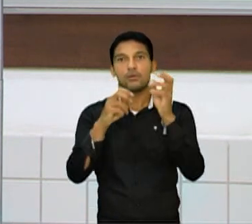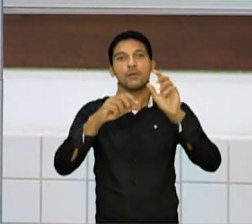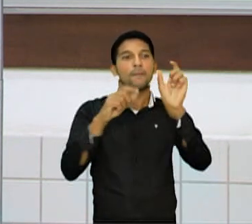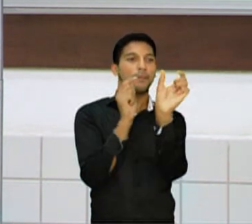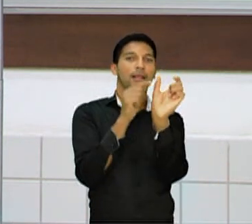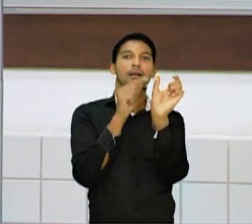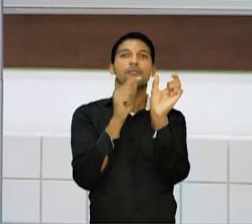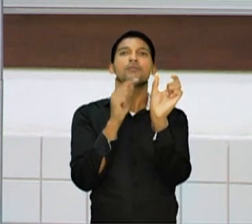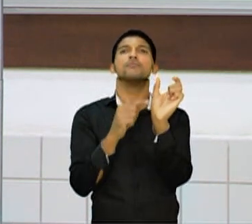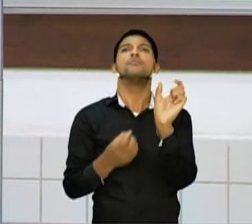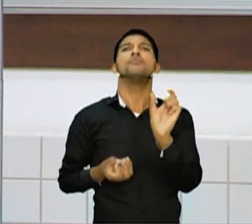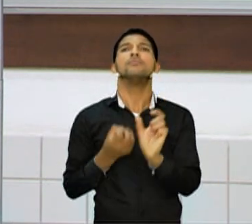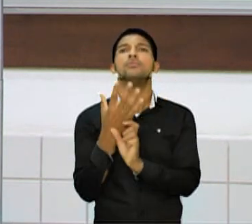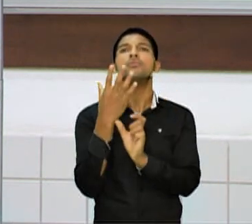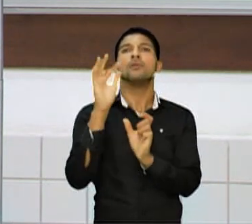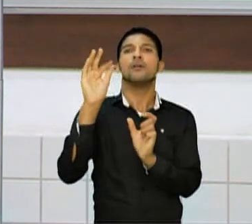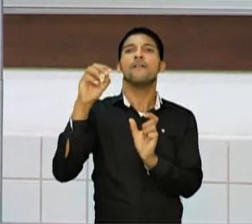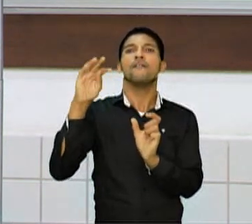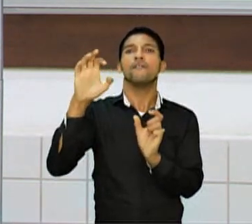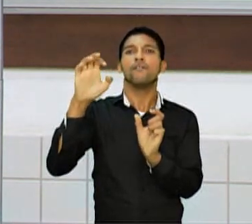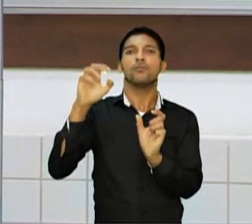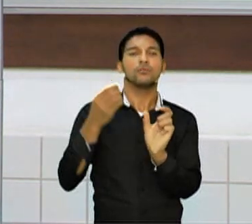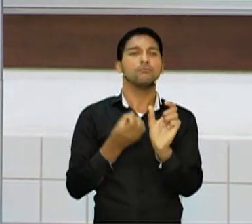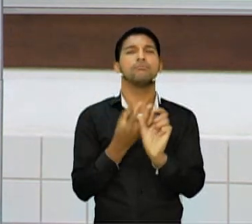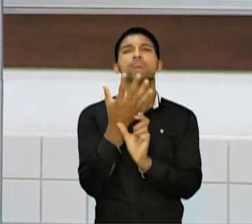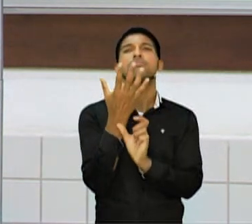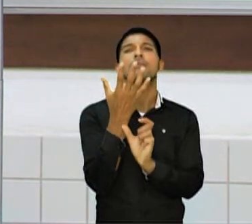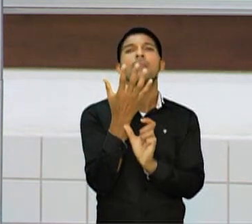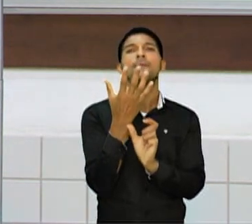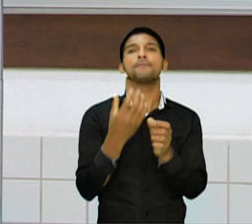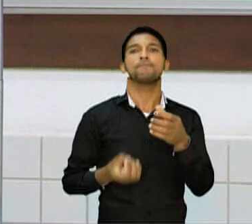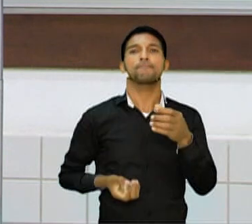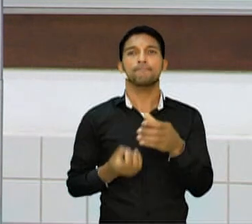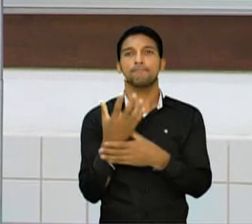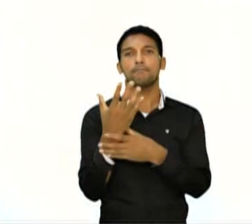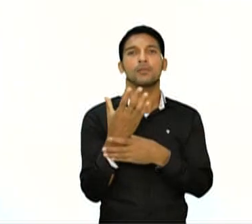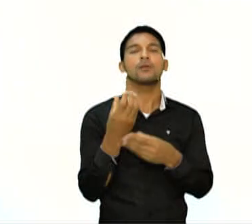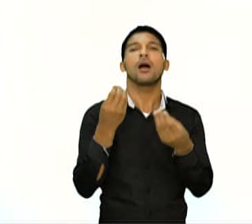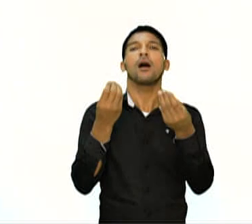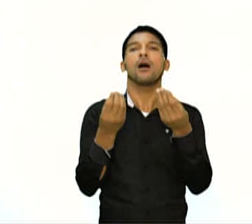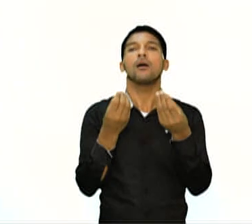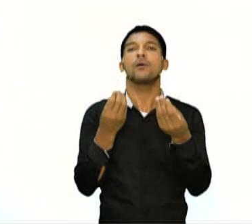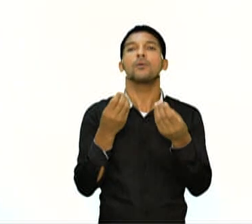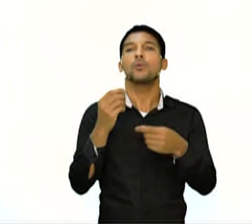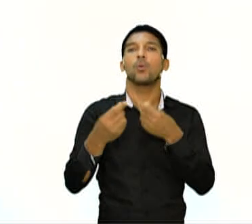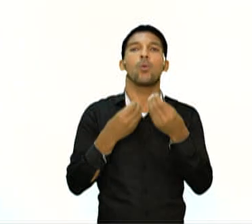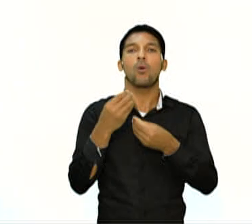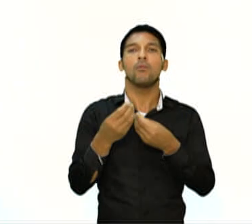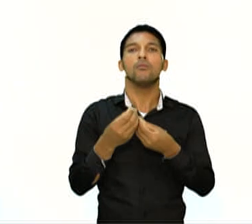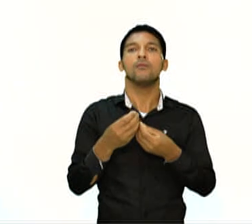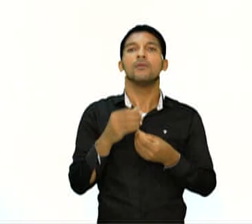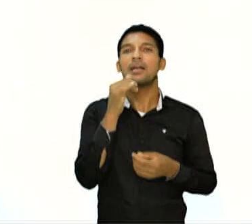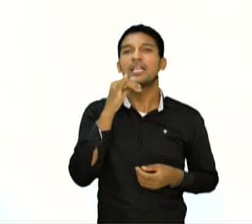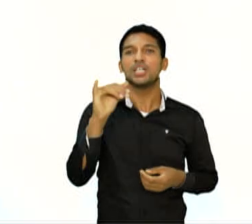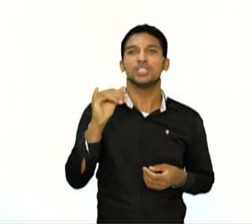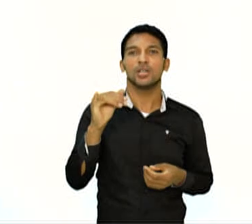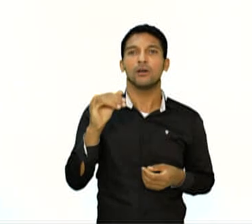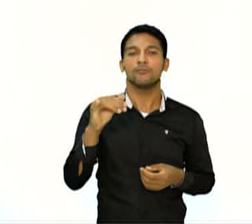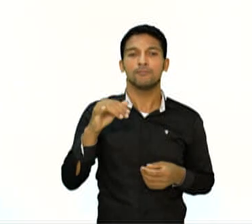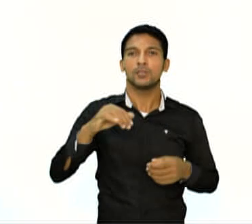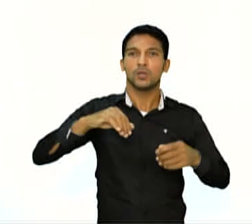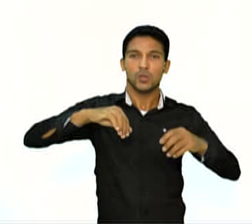origem. Fonte é a origem. Então, onde é que eu tiro essa energia? Então, nós vamos ter dois